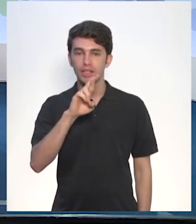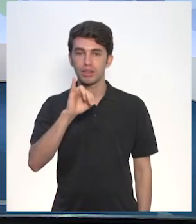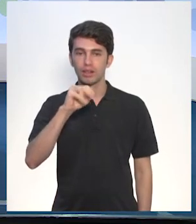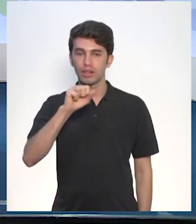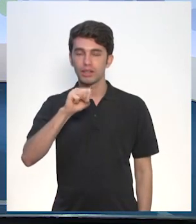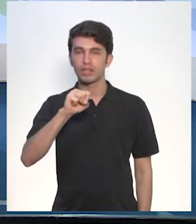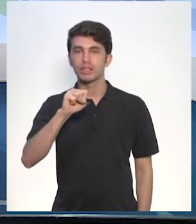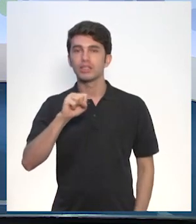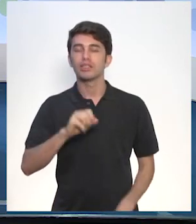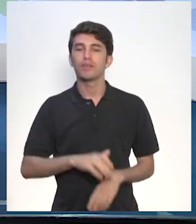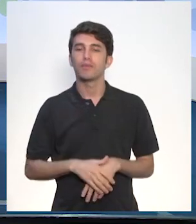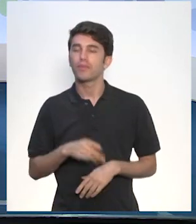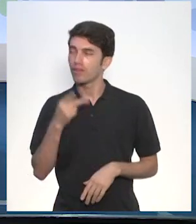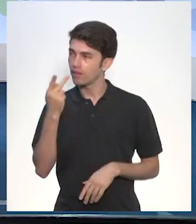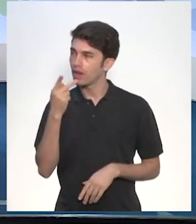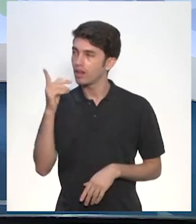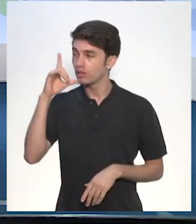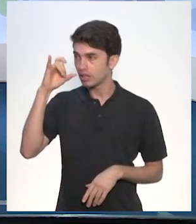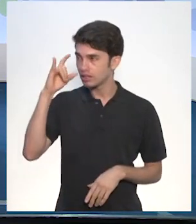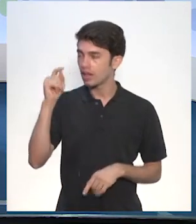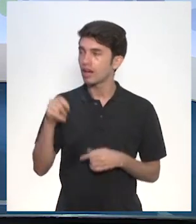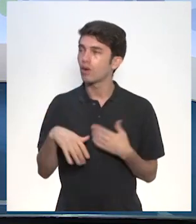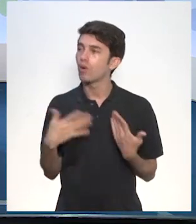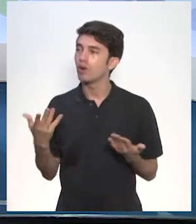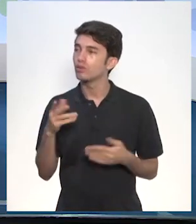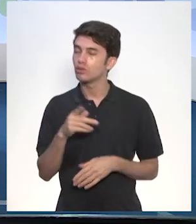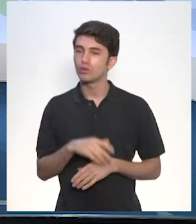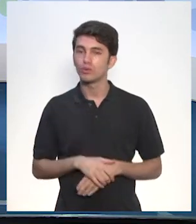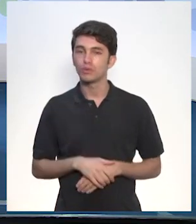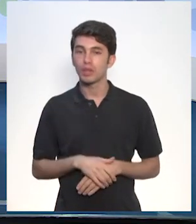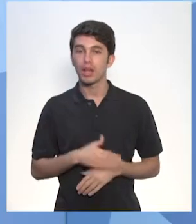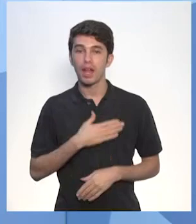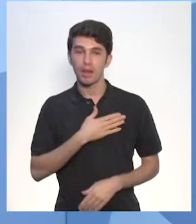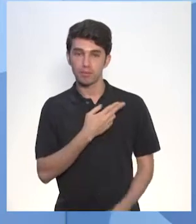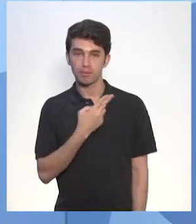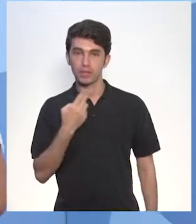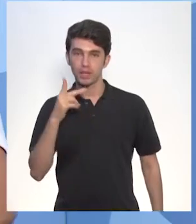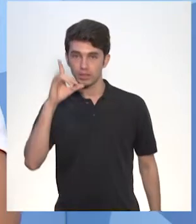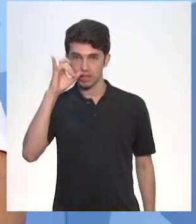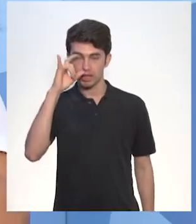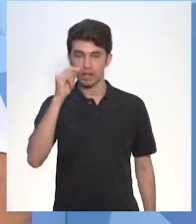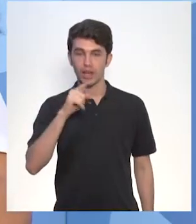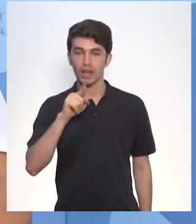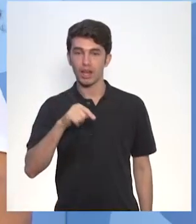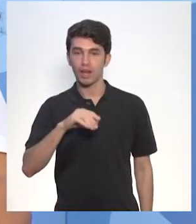ano qual é a sua página no Instagram para eles seguirem. Minha página no Instagram é